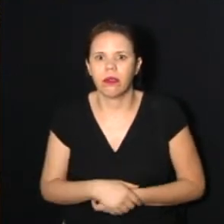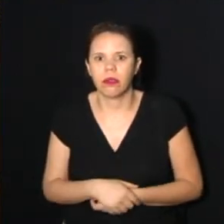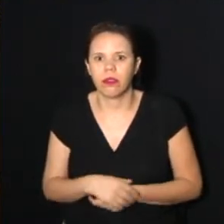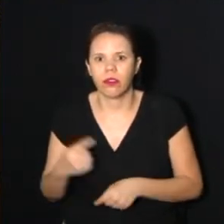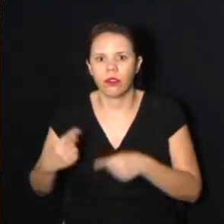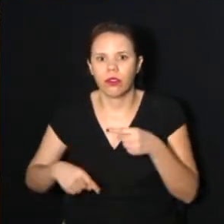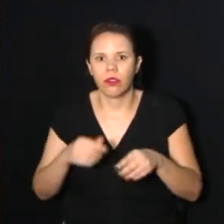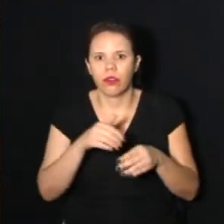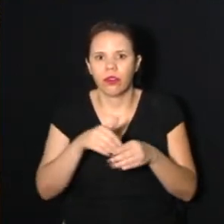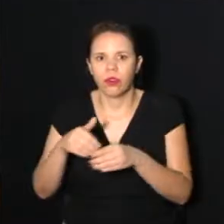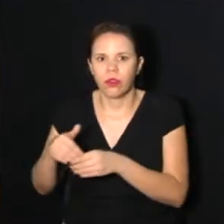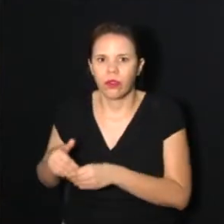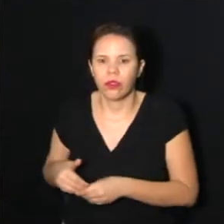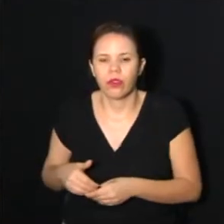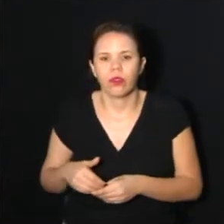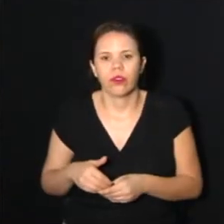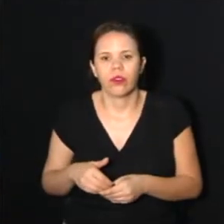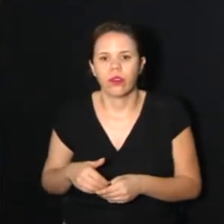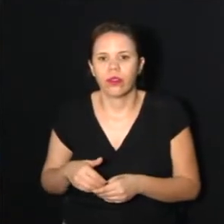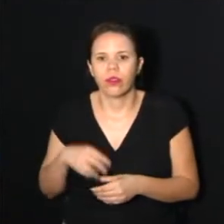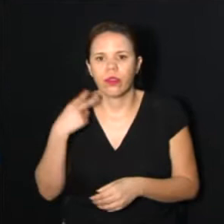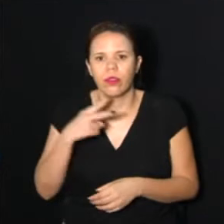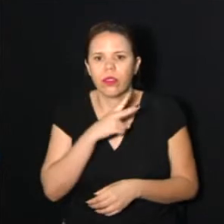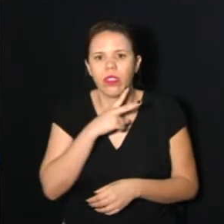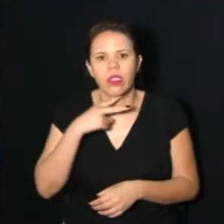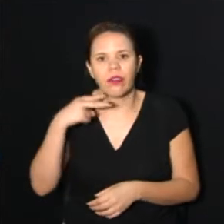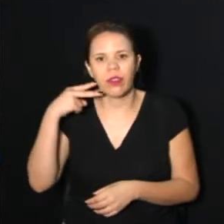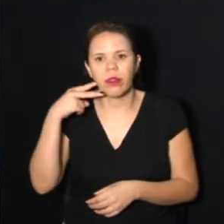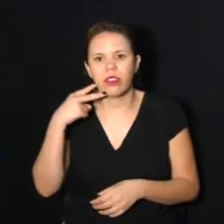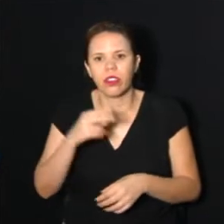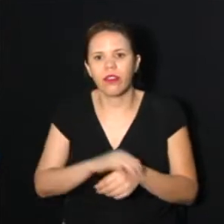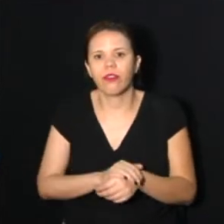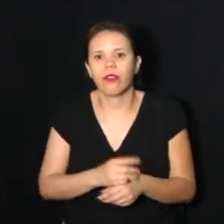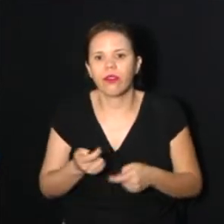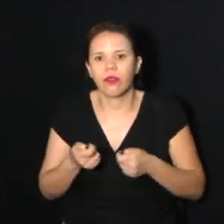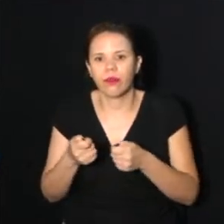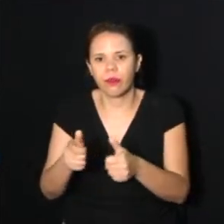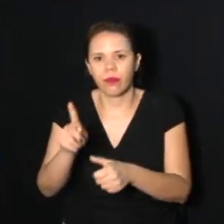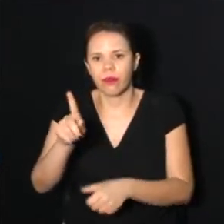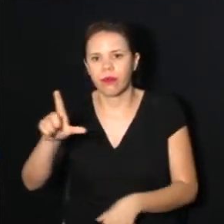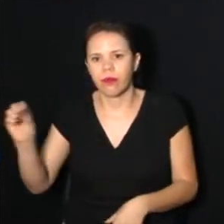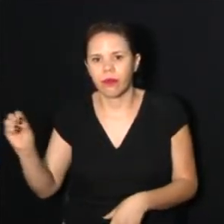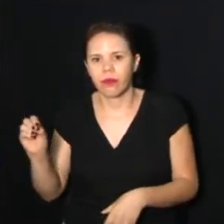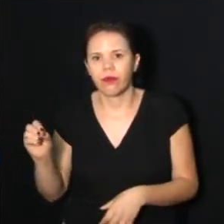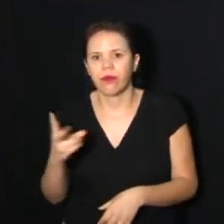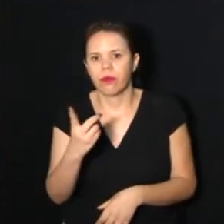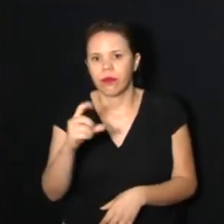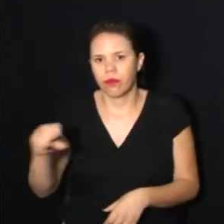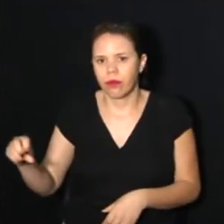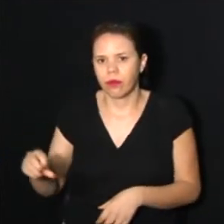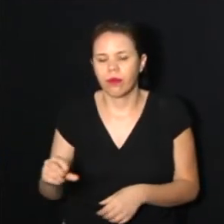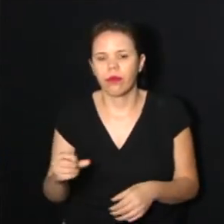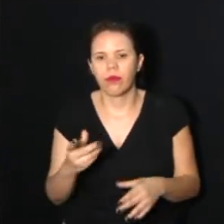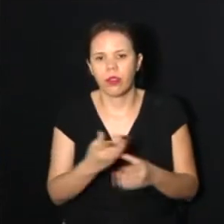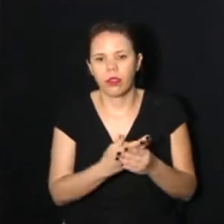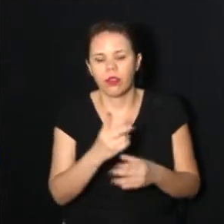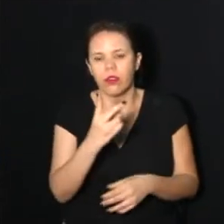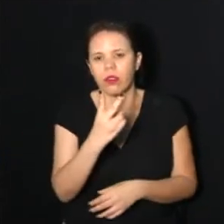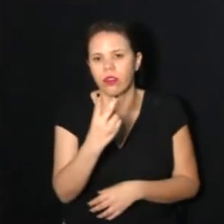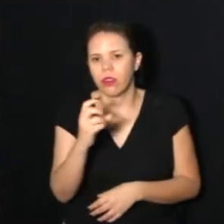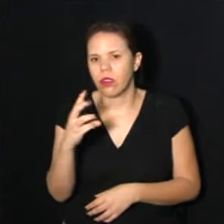Discussão e votação do parecer exarado pelo senhor Pirmino Monteiro, favorável PLO 260/2019, processo